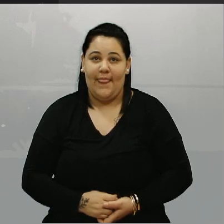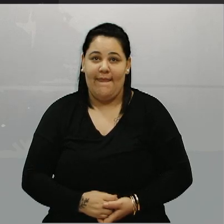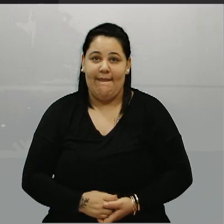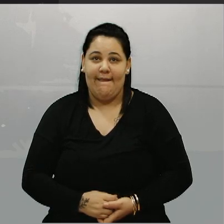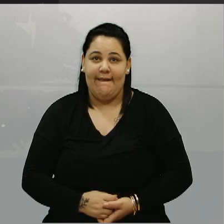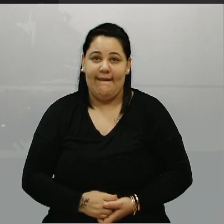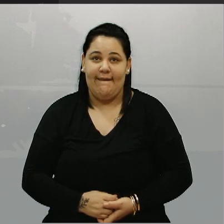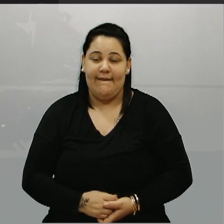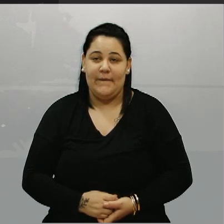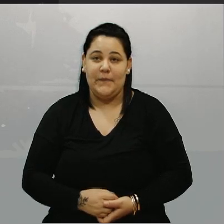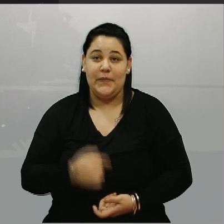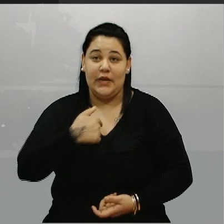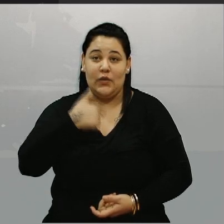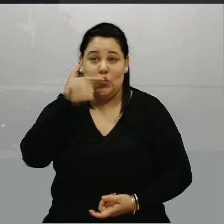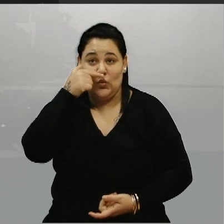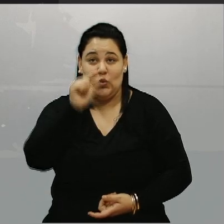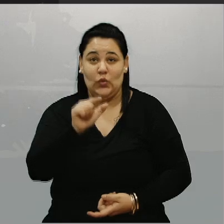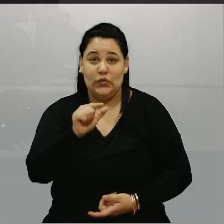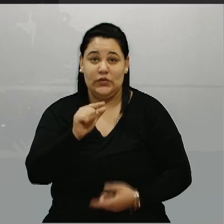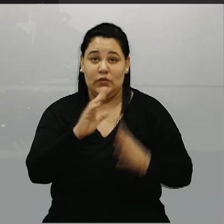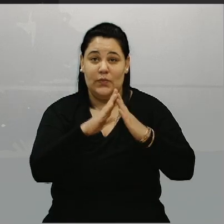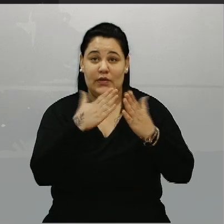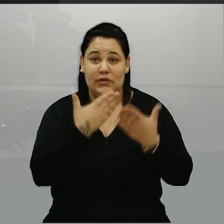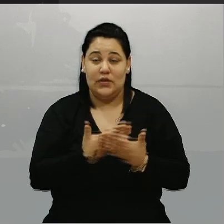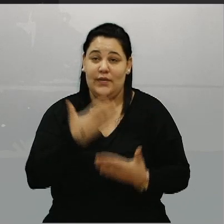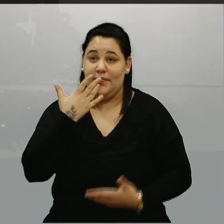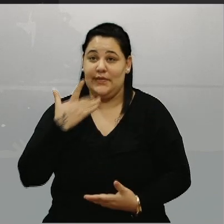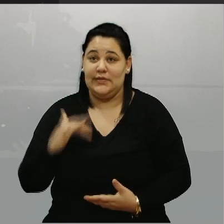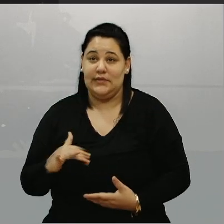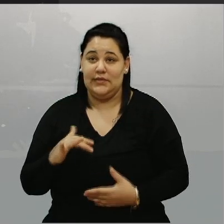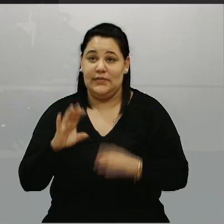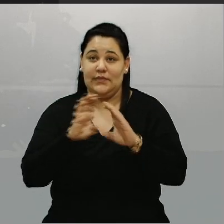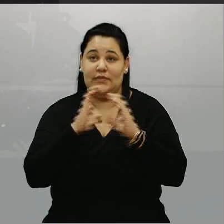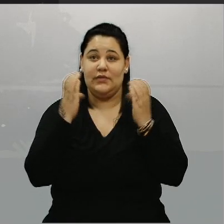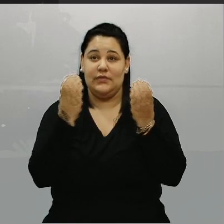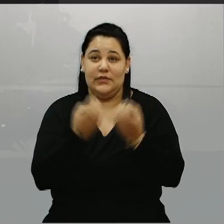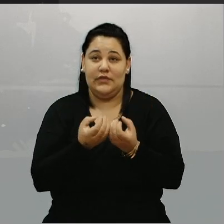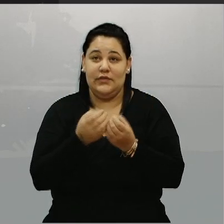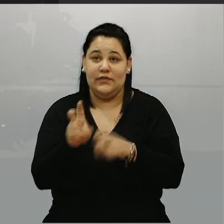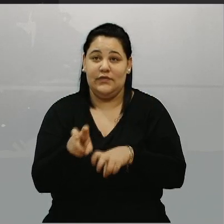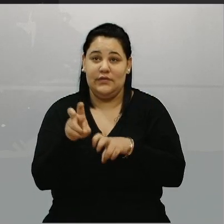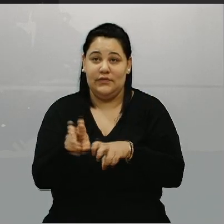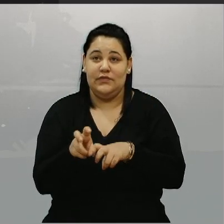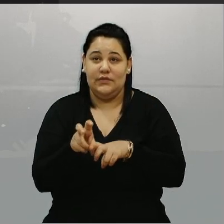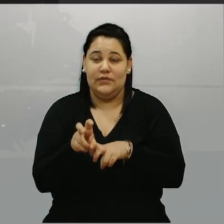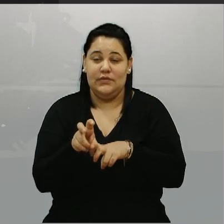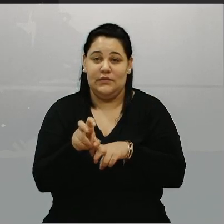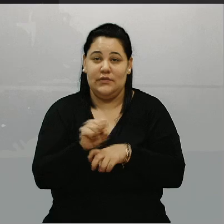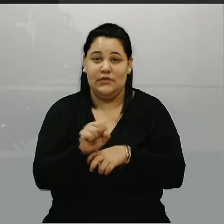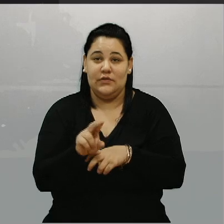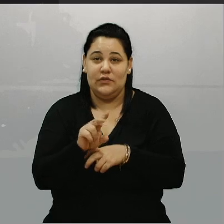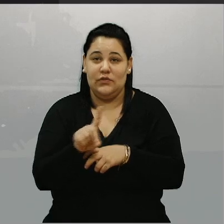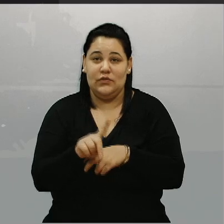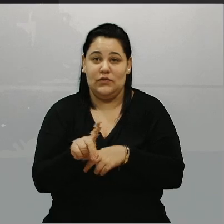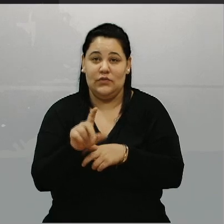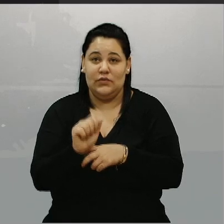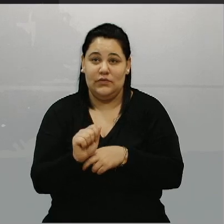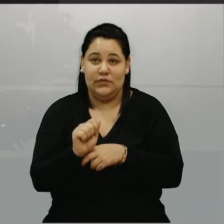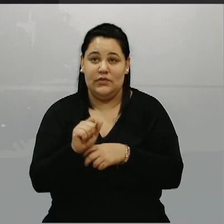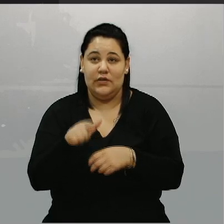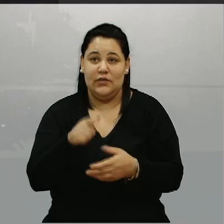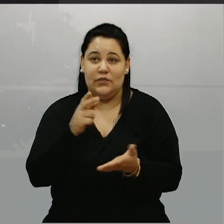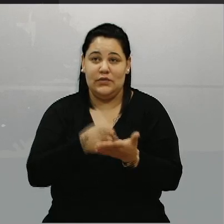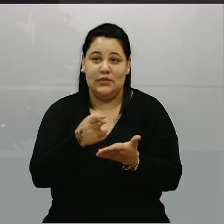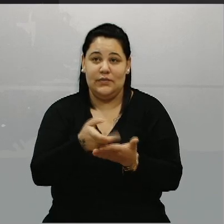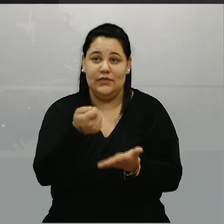lutasse para conseguir uma escolinha infantil para a comunidade de Fazenda Souza. E eu vim sempre lutando e batalhando,